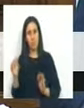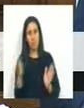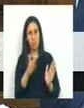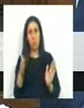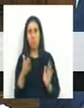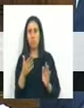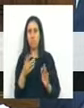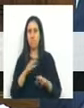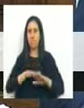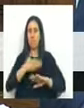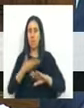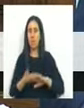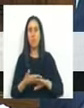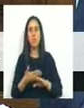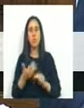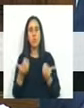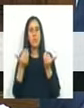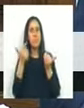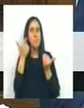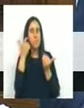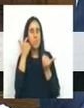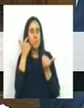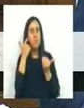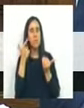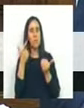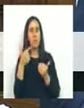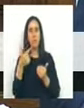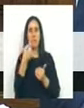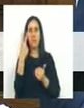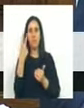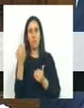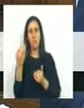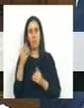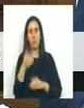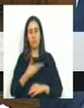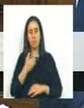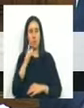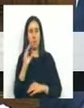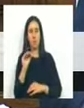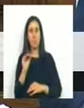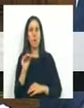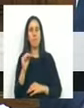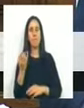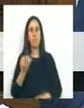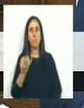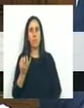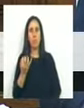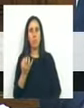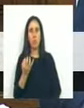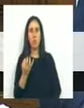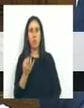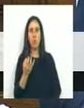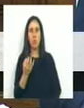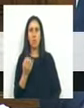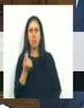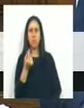acelerada depois com a notícia que foi formalizada no canal de televisão no dia 10 de dezembro, e aí sim houve um acelerar